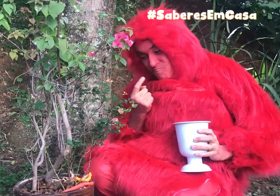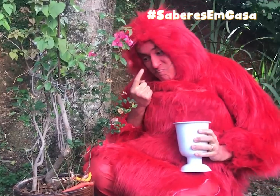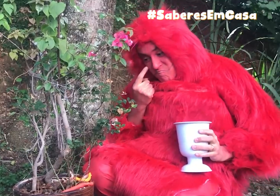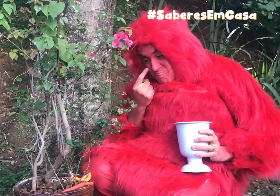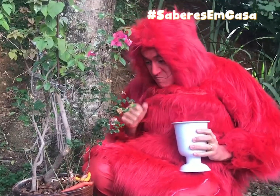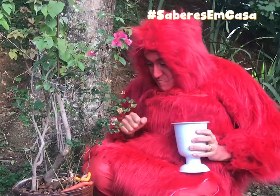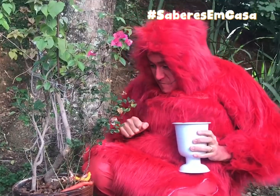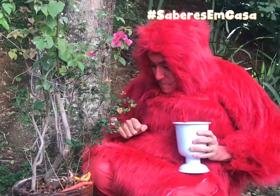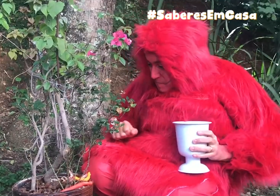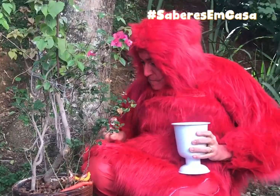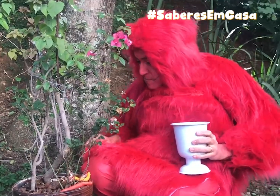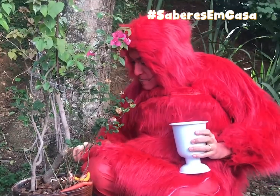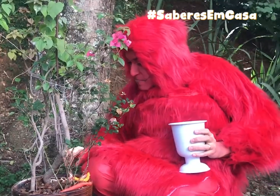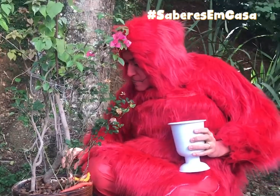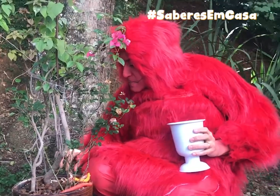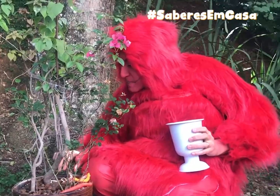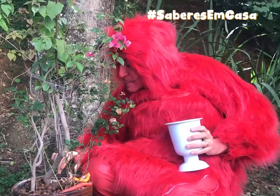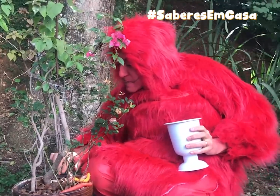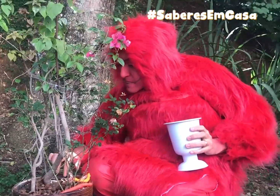Deixa eu ver.